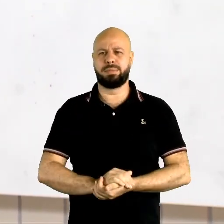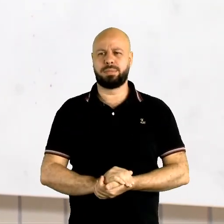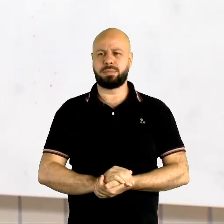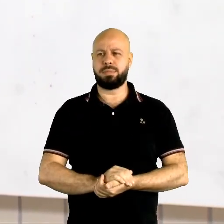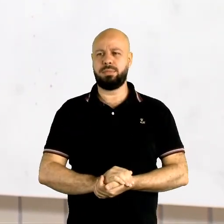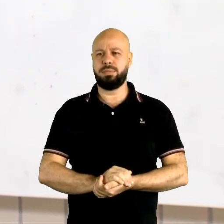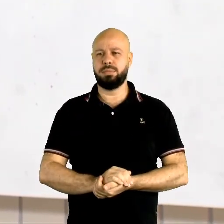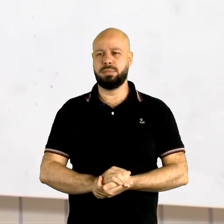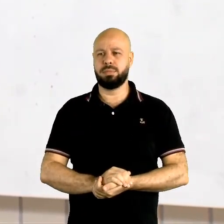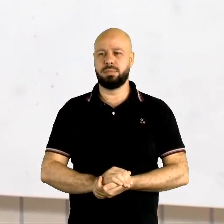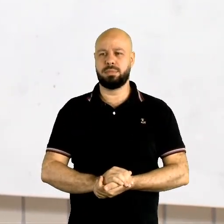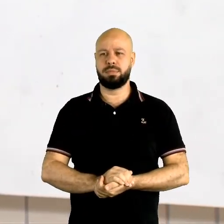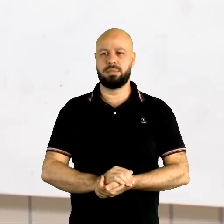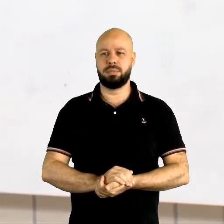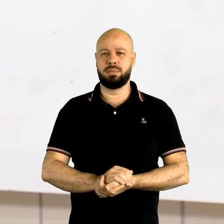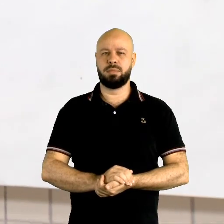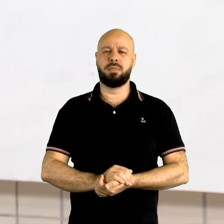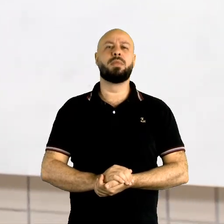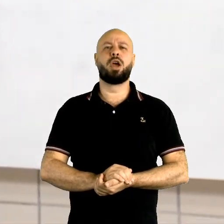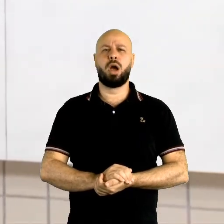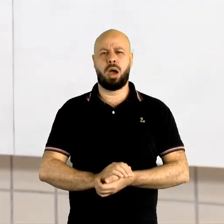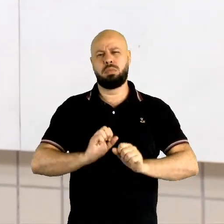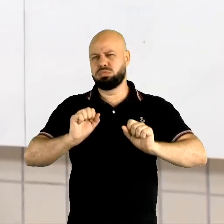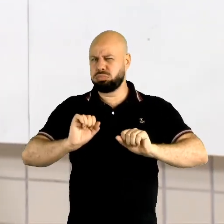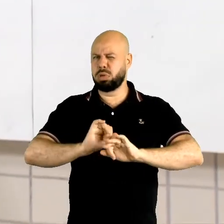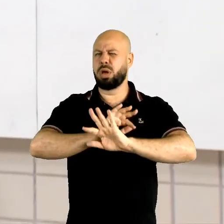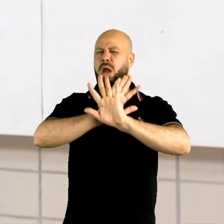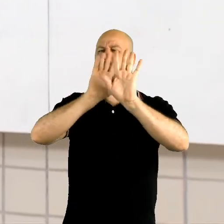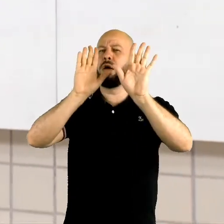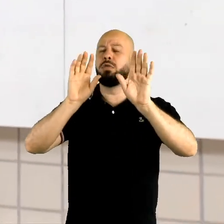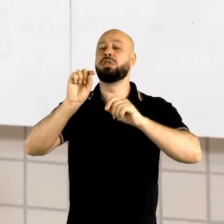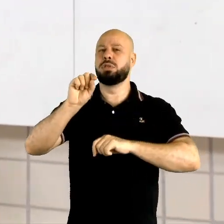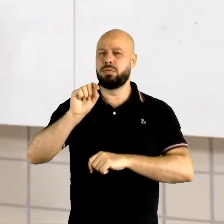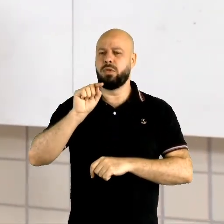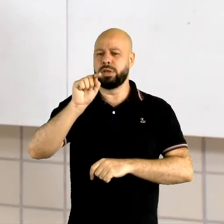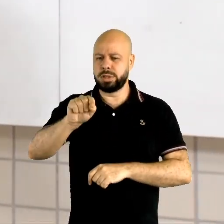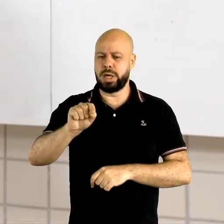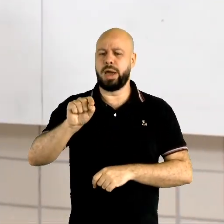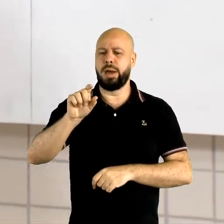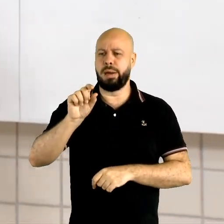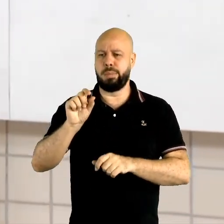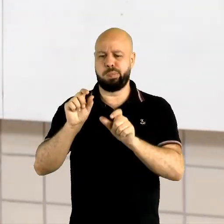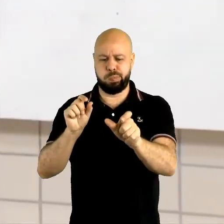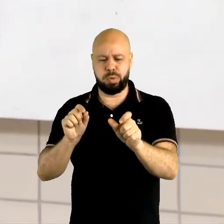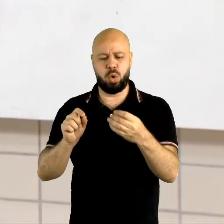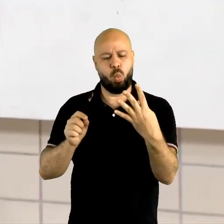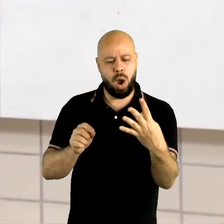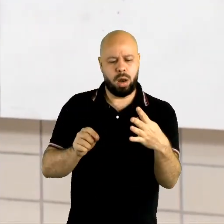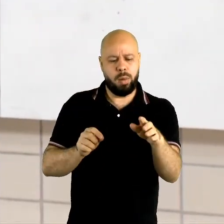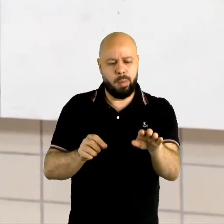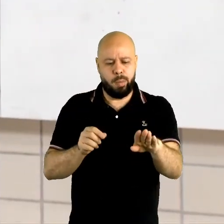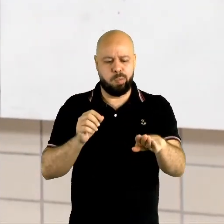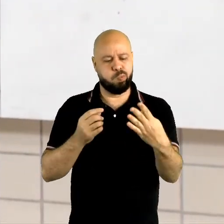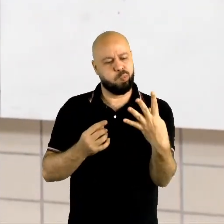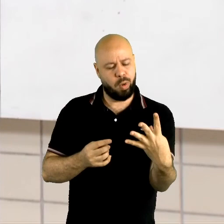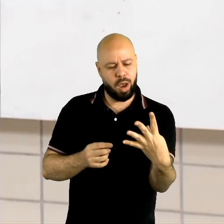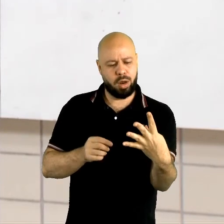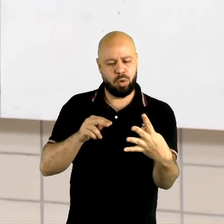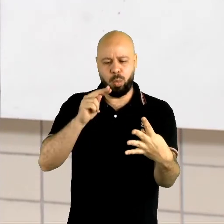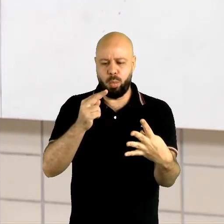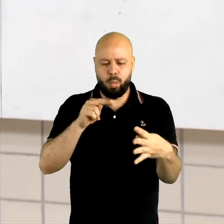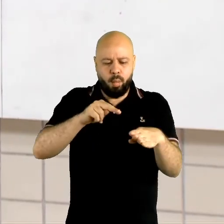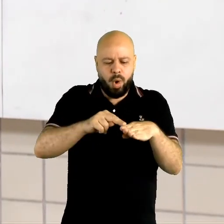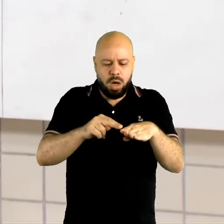Ó, bem claro. Você pega a peça tal, o número 4 tem que ficar junto com o número